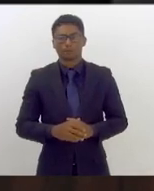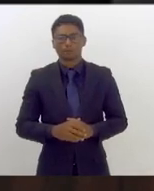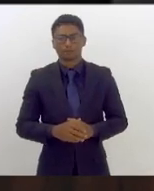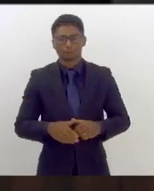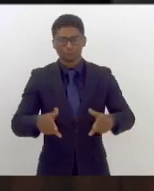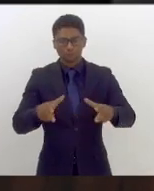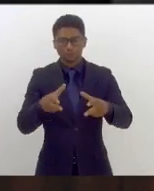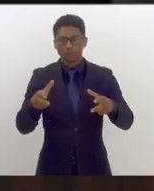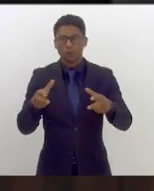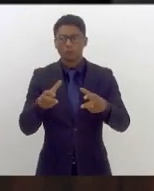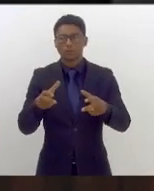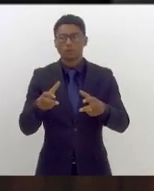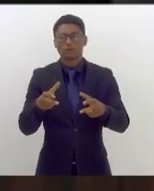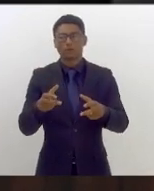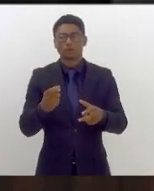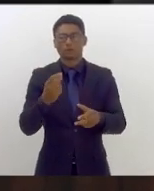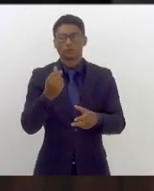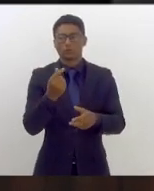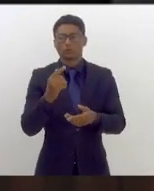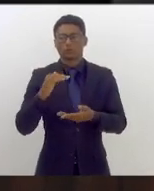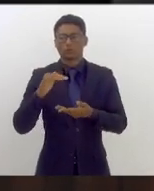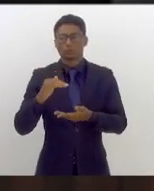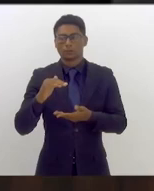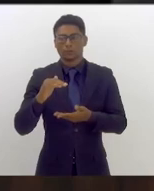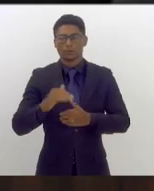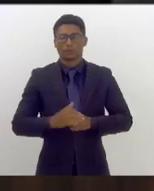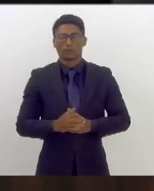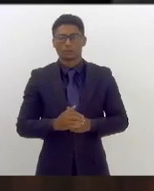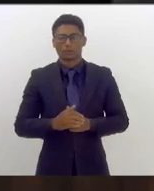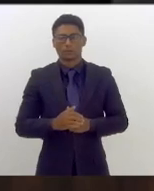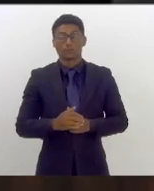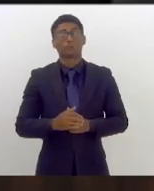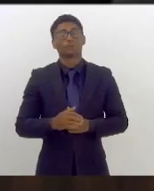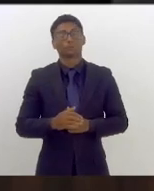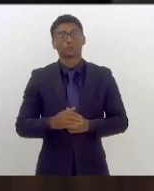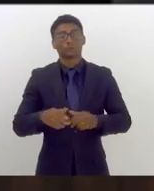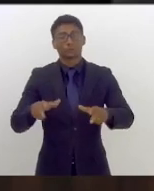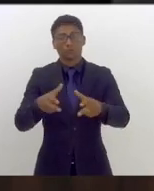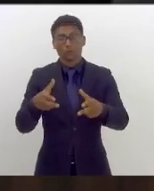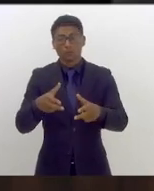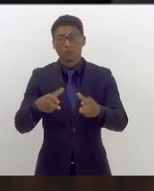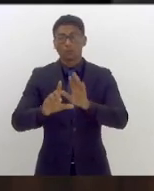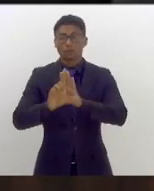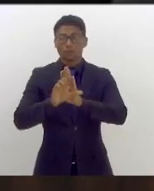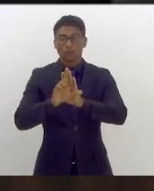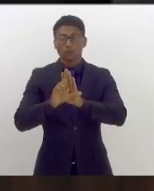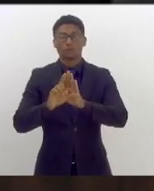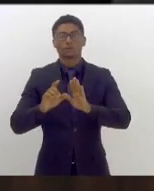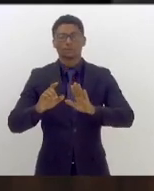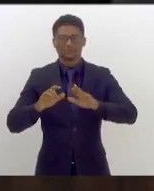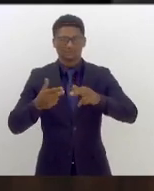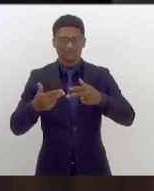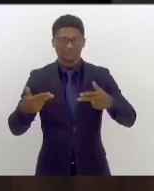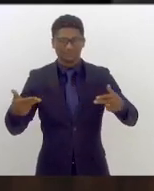de orçamento pela comissão de legislação constitucional comentada e códigos